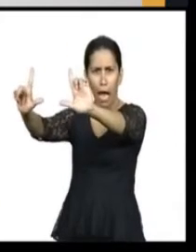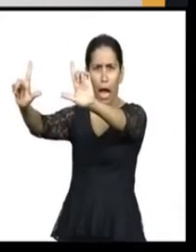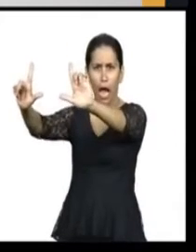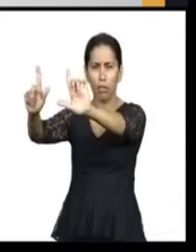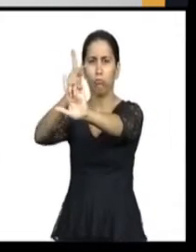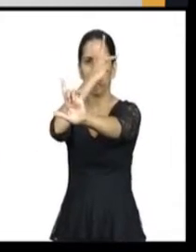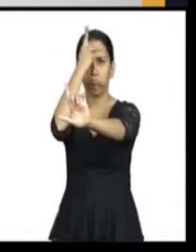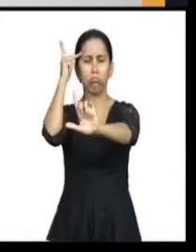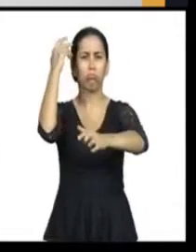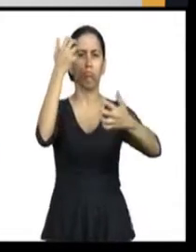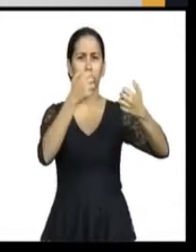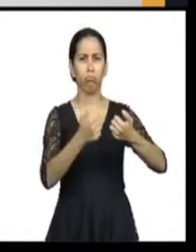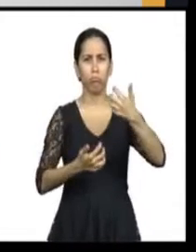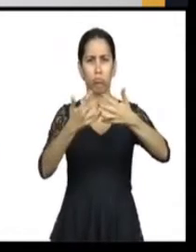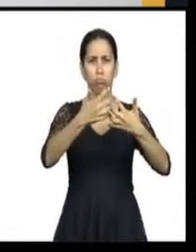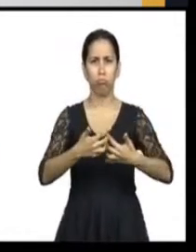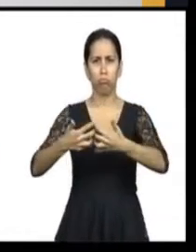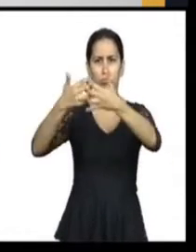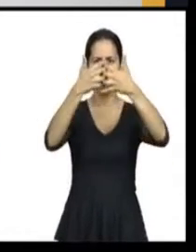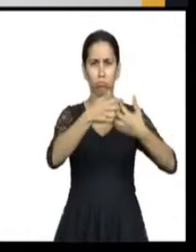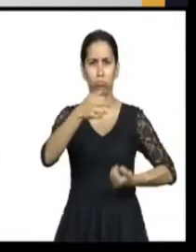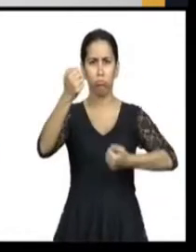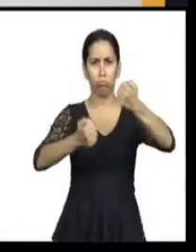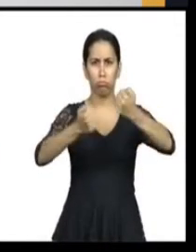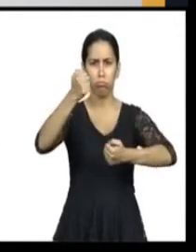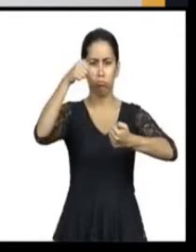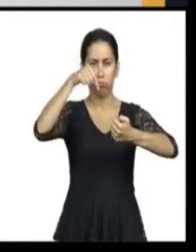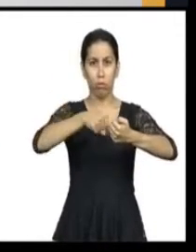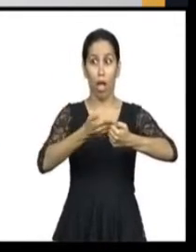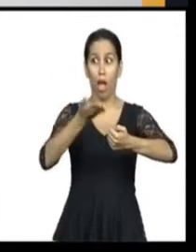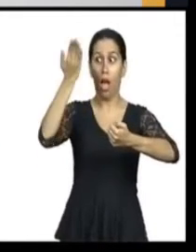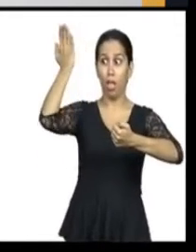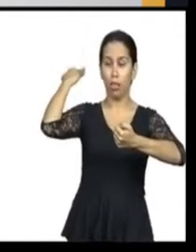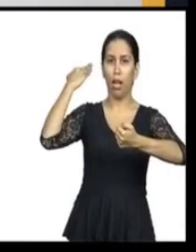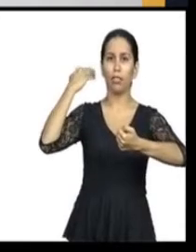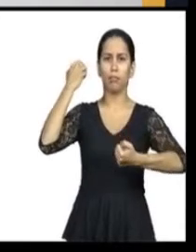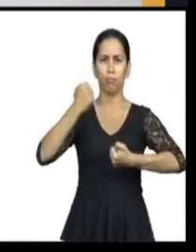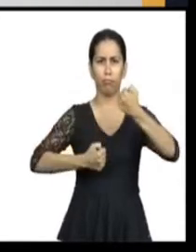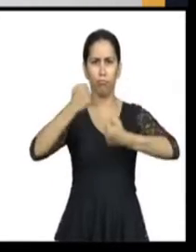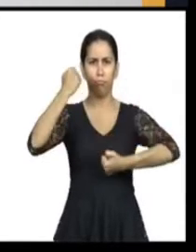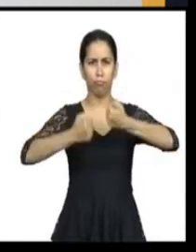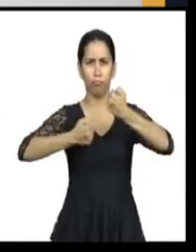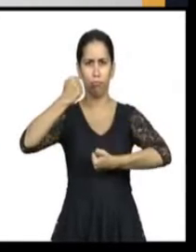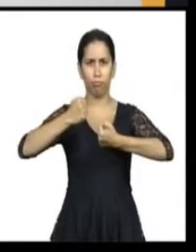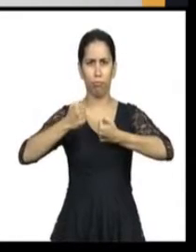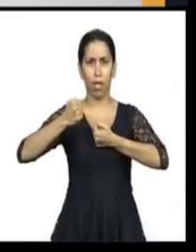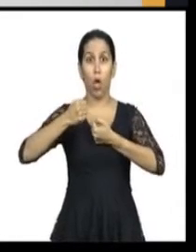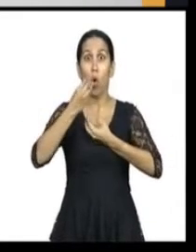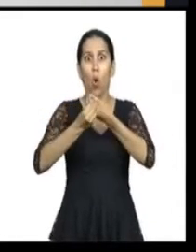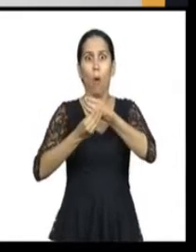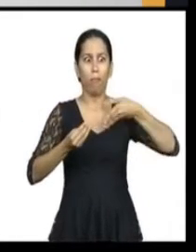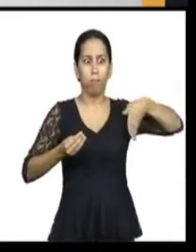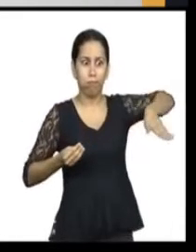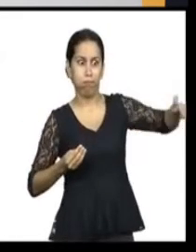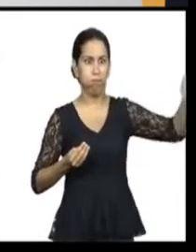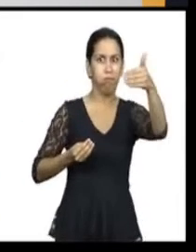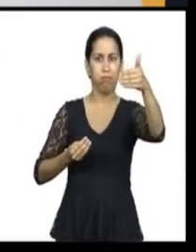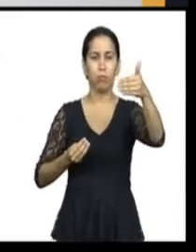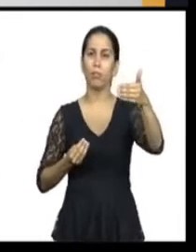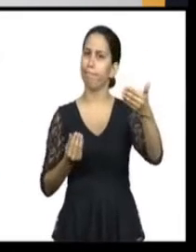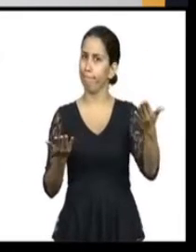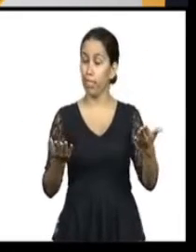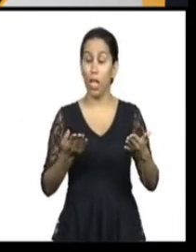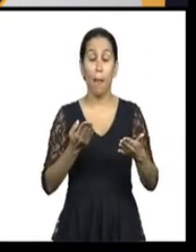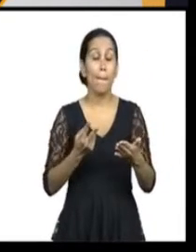do operador e obedeça às distâncias laterais mínimas estabelecidas. Caso não, lembre-se que é proibido ultrapassar em